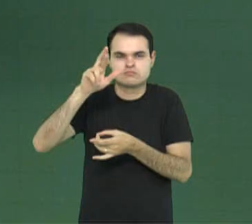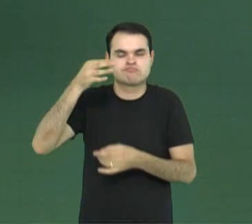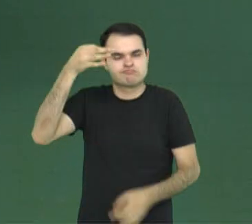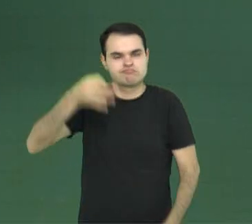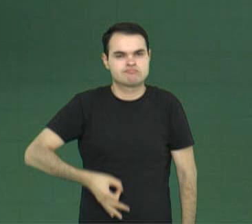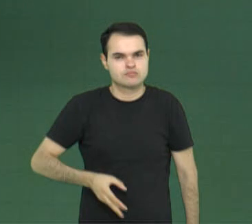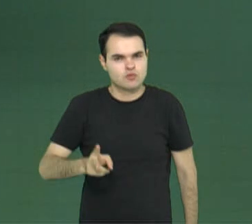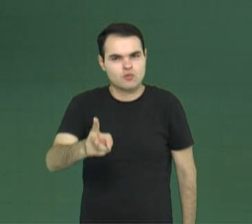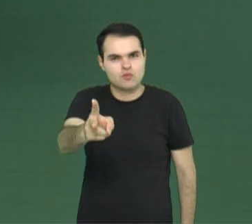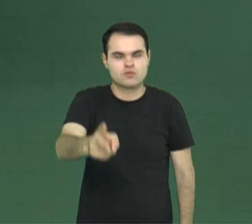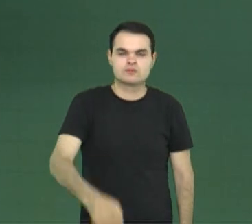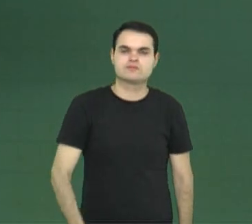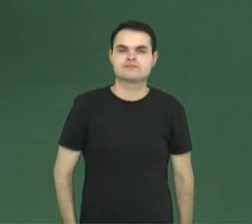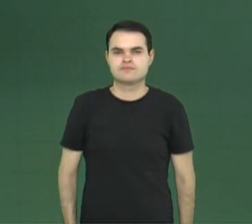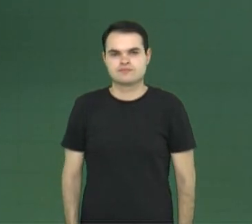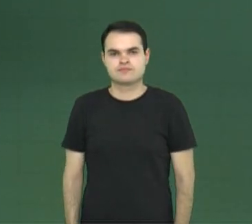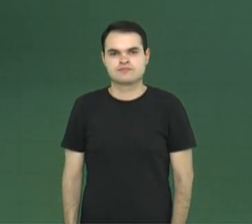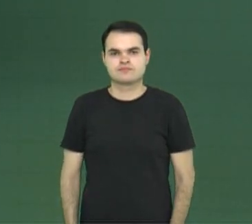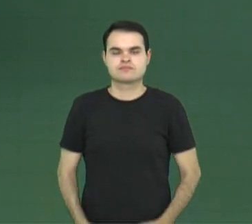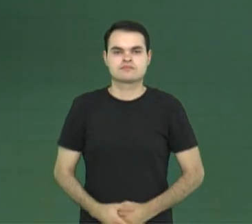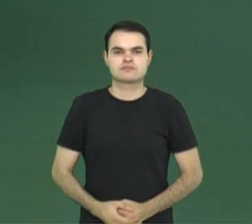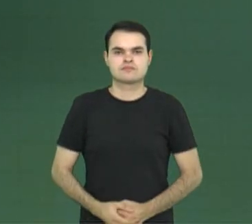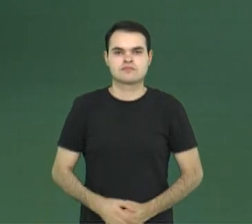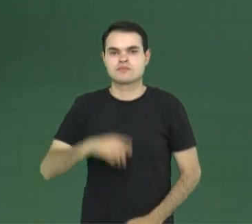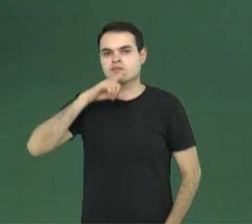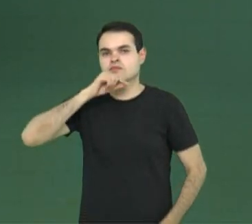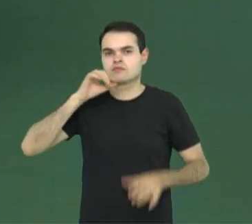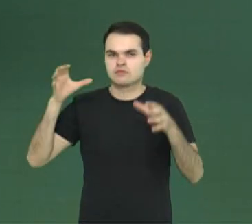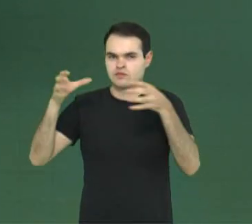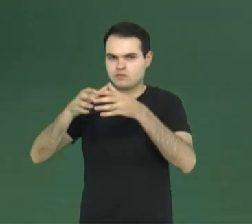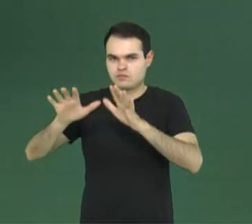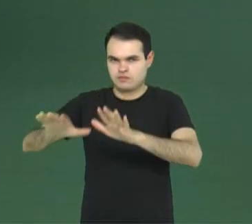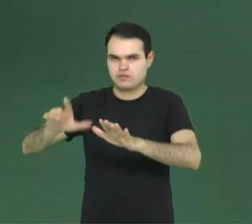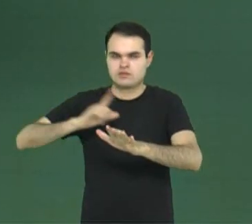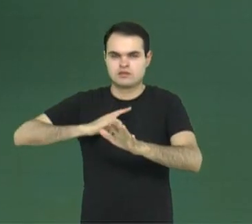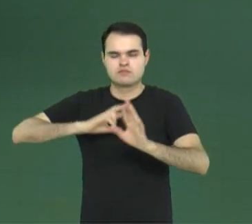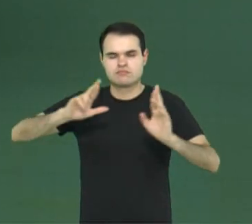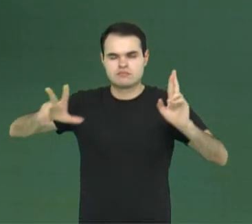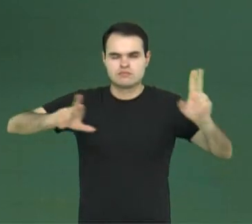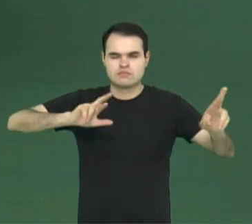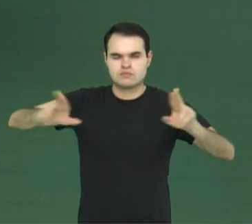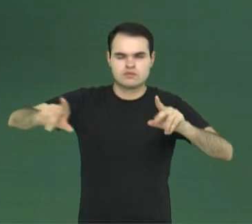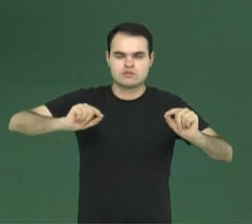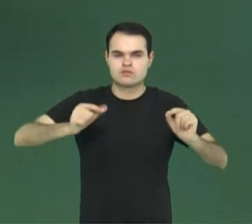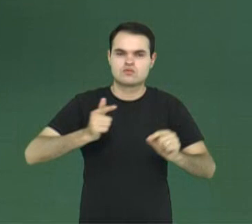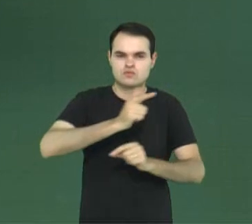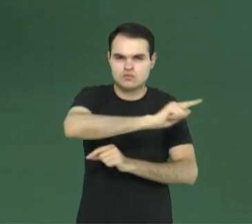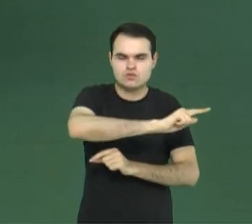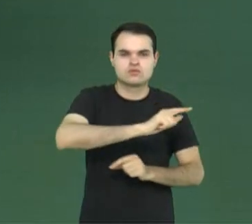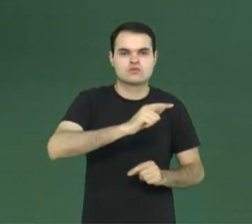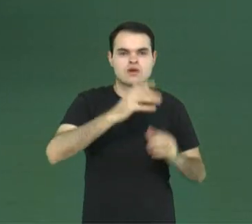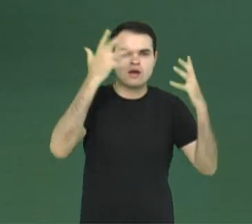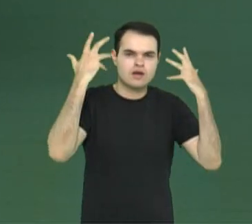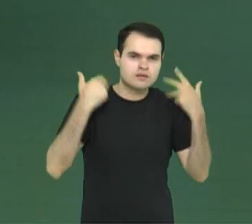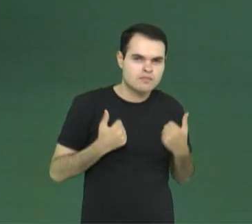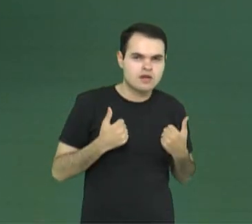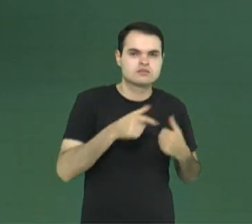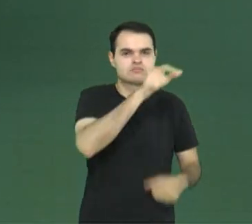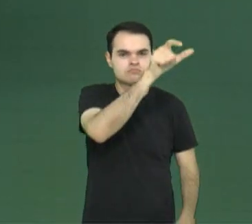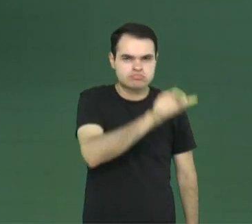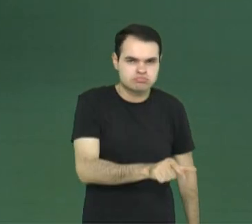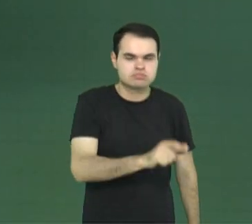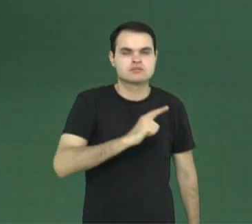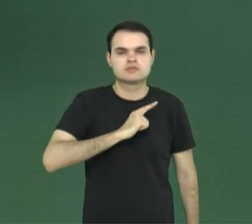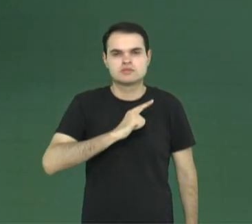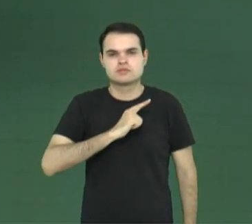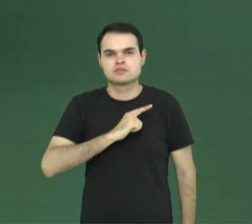acertou. Vamos prosseguir aqui. Tá? As aves vão apresentar algumas diferenciações dos demais vertebrados aqui quando a gente está abordando